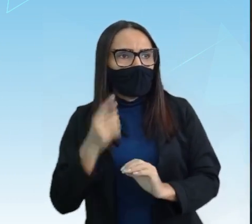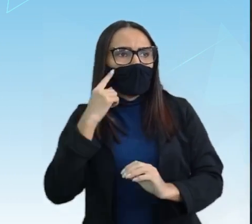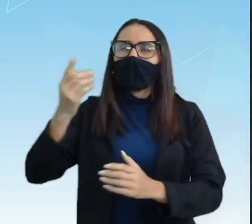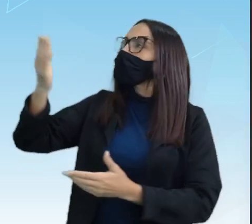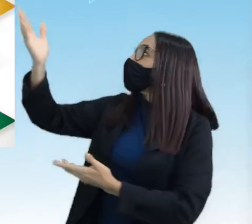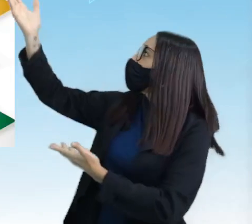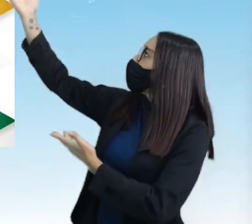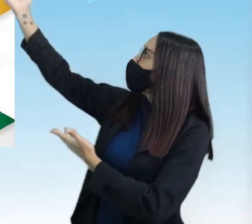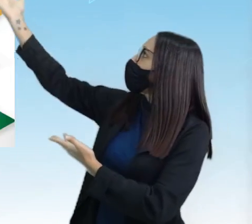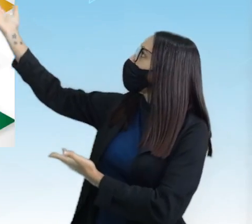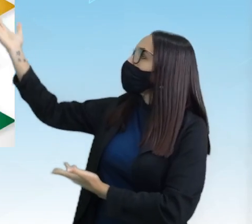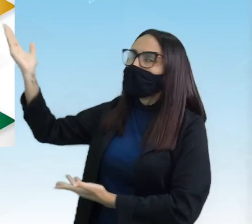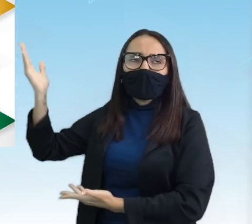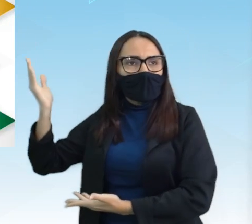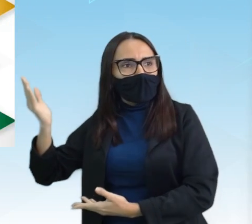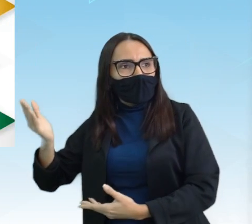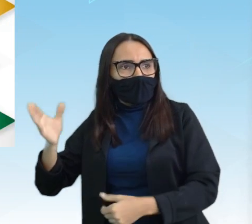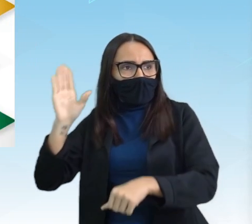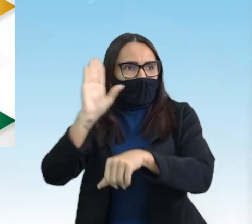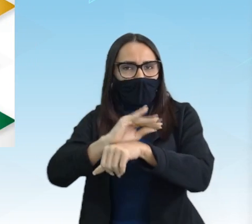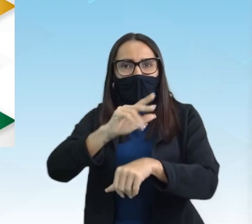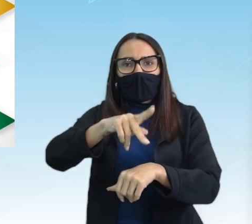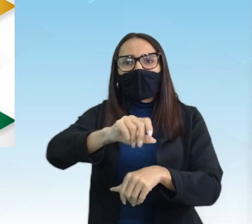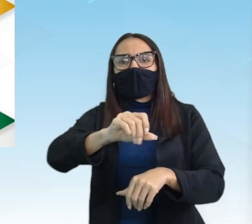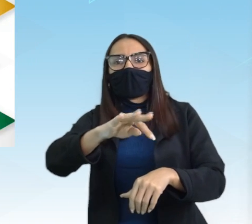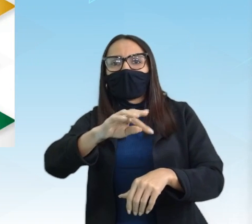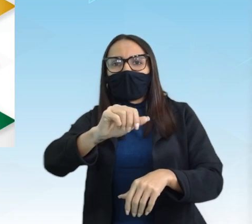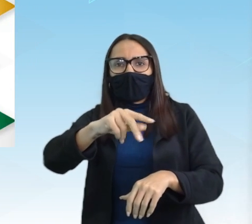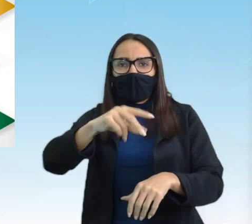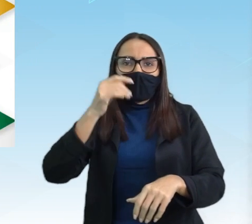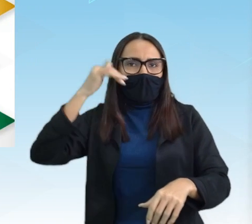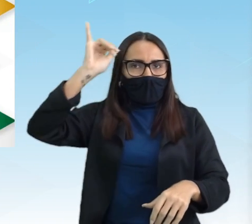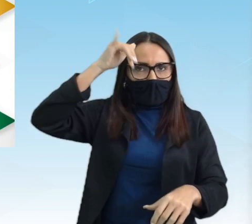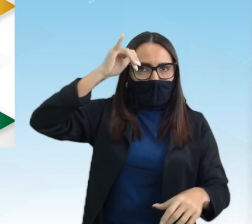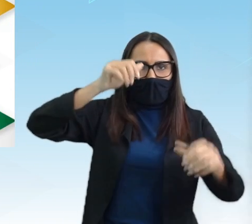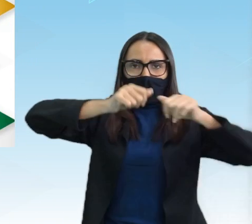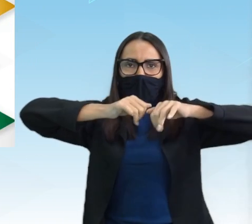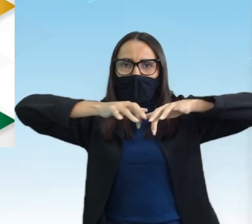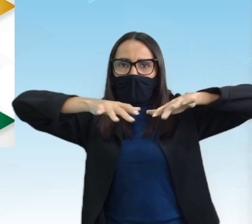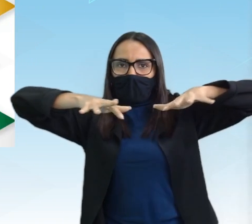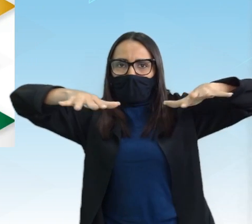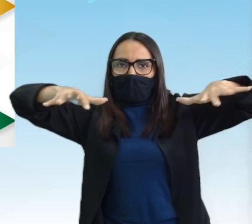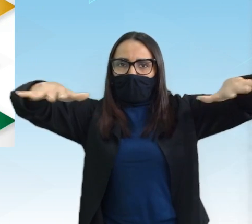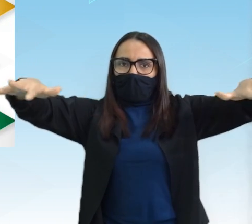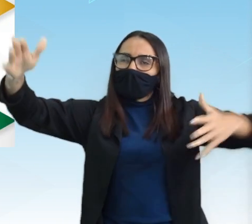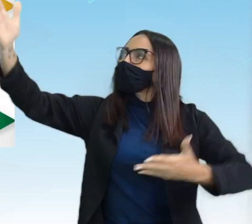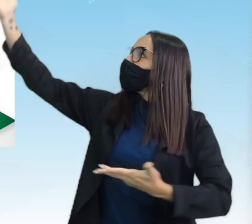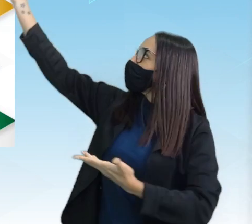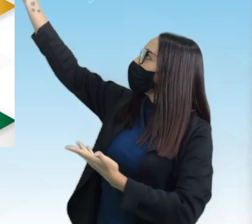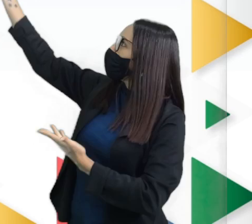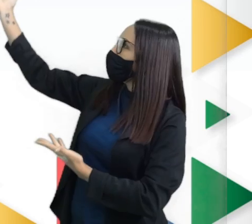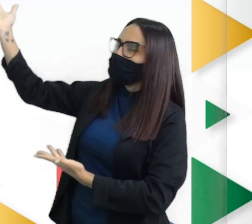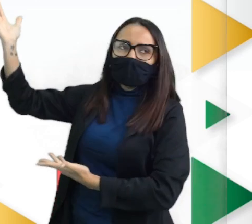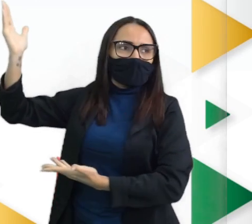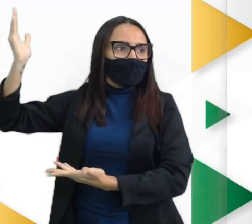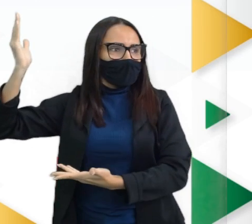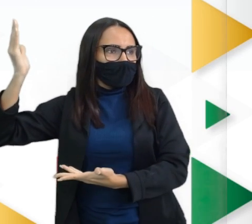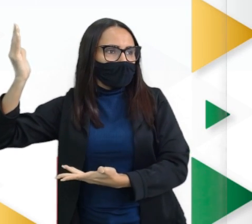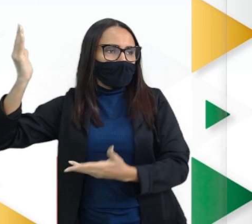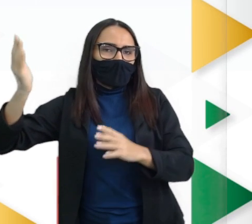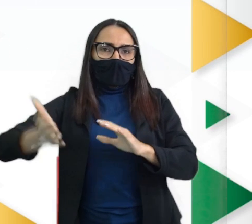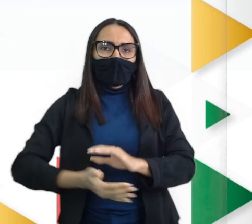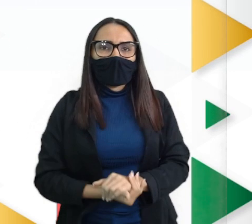aí, parece uma foto do Pantanal, né? Os bois soltos no pasto. Linda, né?